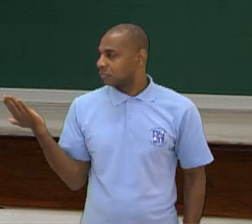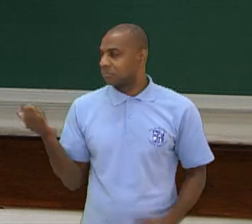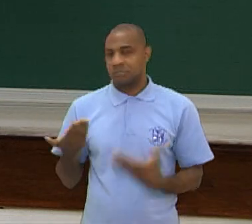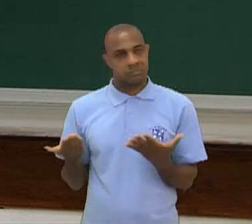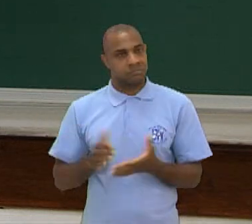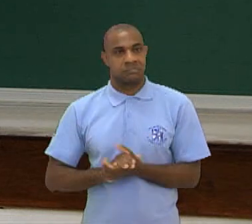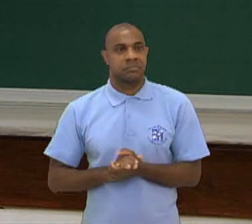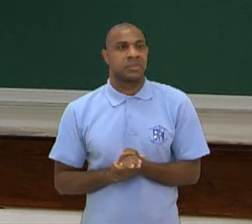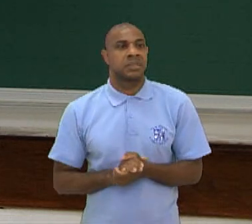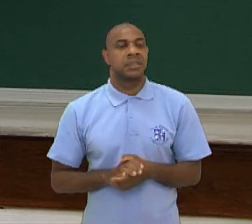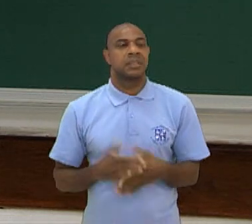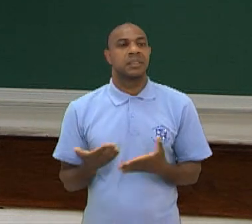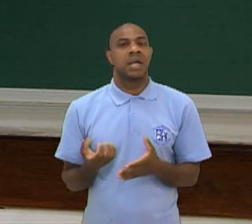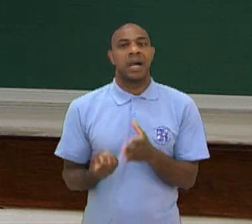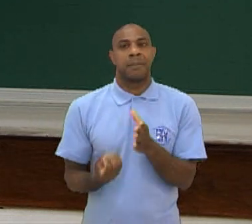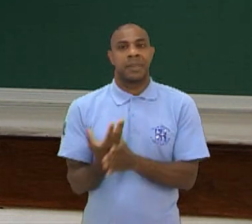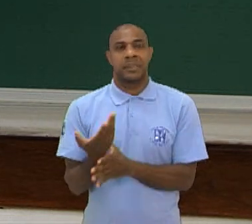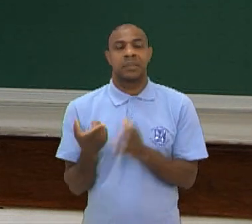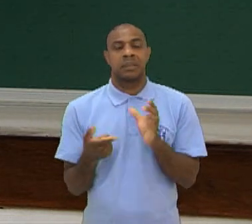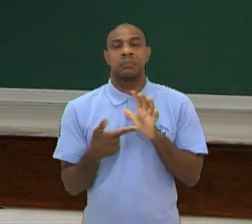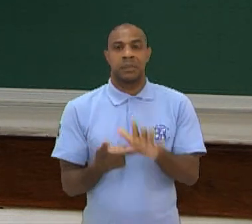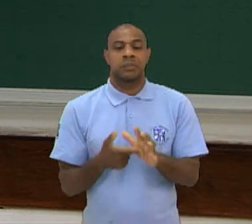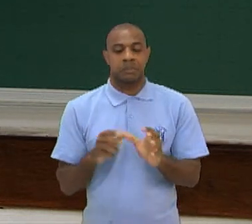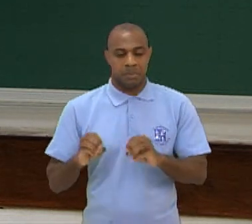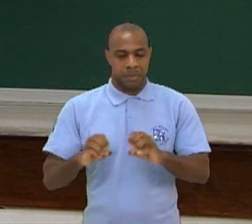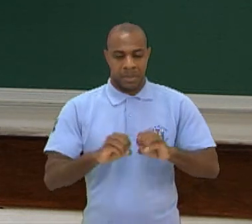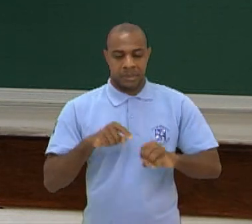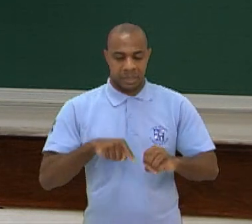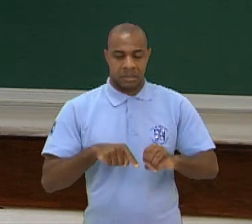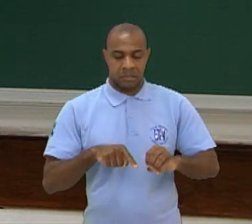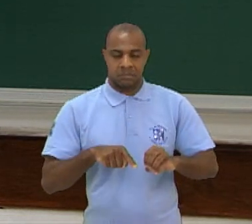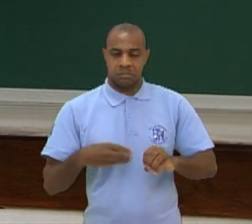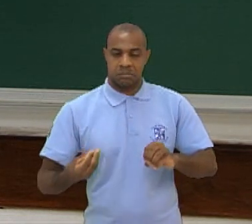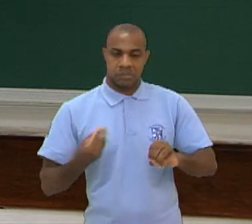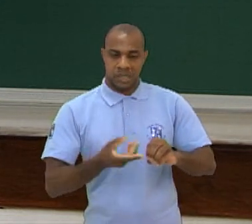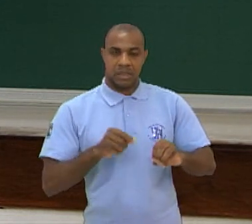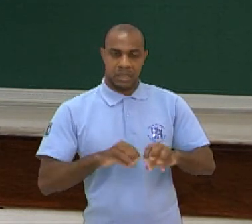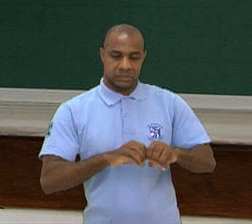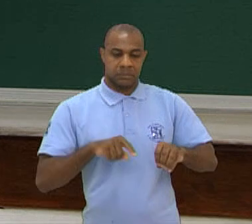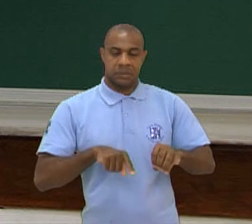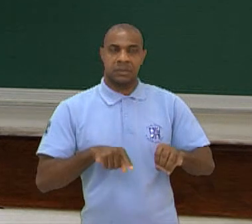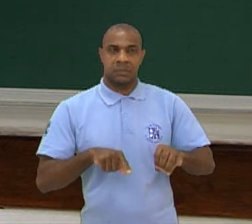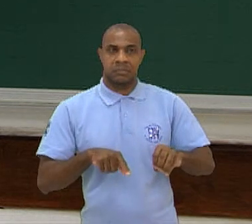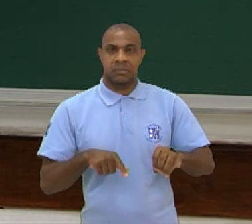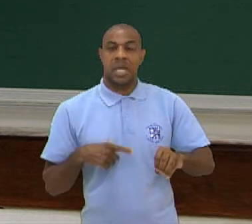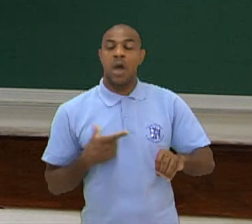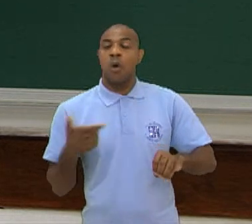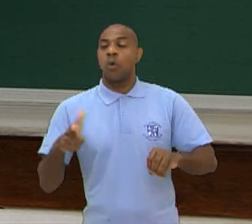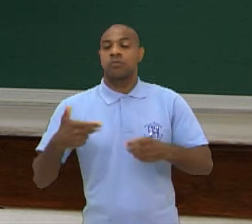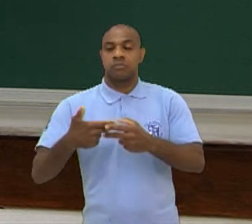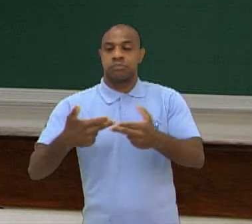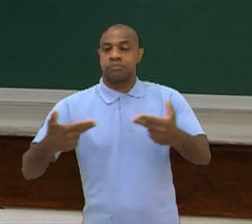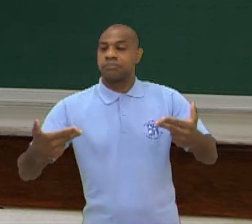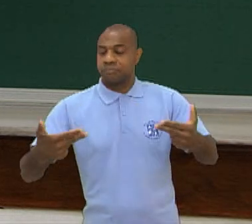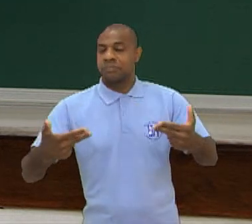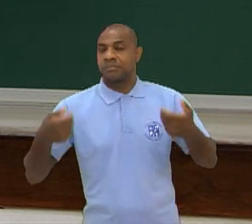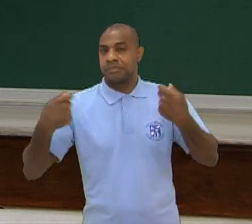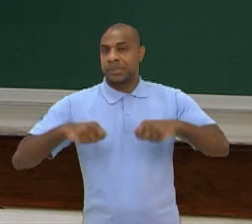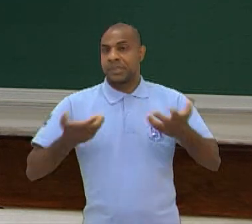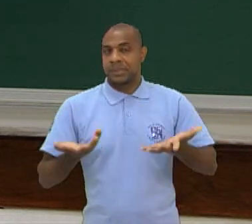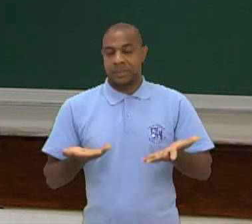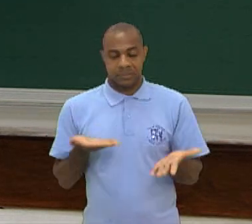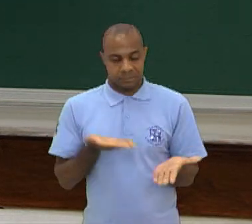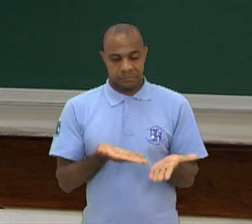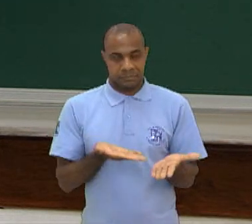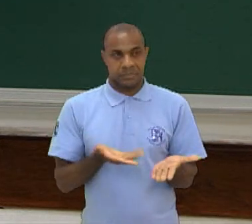E a planta, o que ela está fornecendo para a bactéria? Outros nutrientes que ela precisa, gente, tá? Porque ela também precisa de outras coisas que a planta fornece para ela.